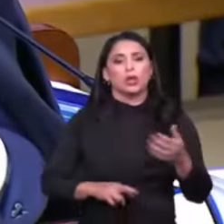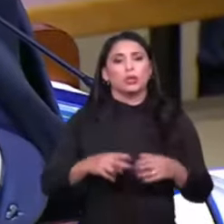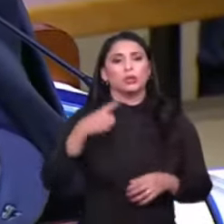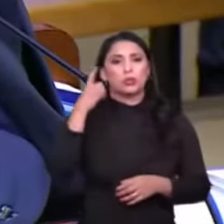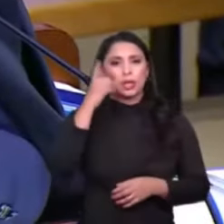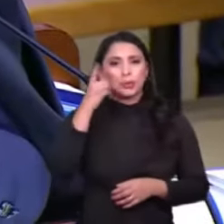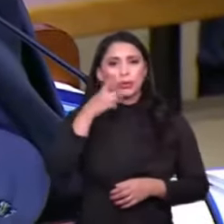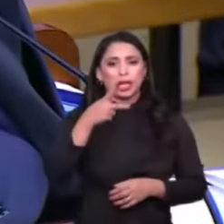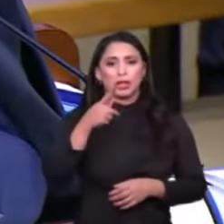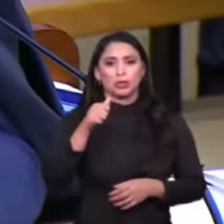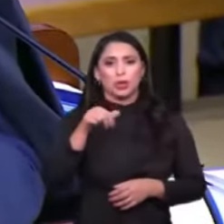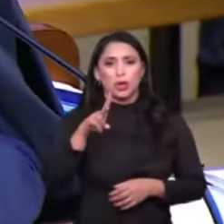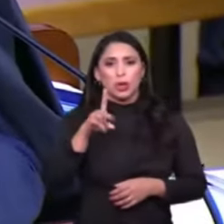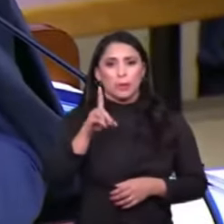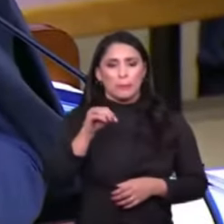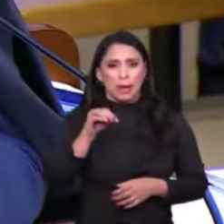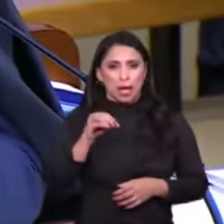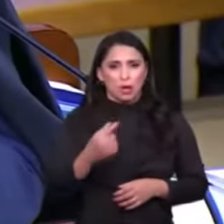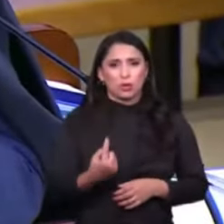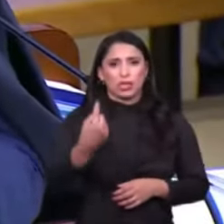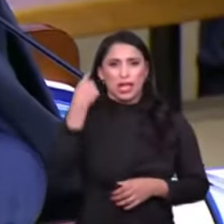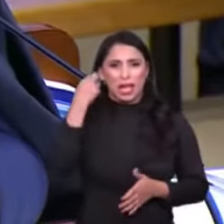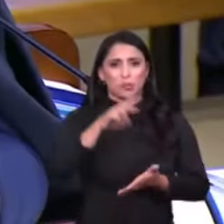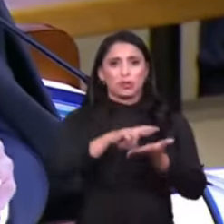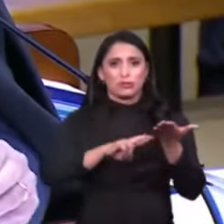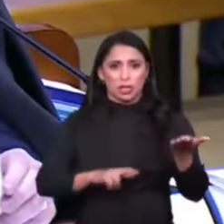que foi relator da matéria à época.